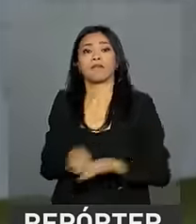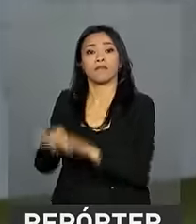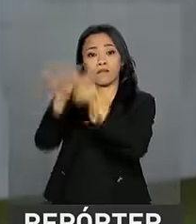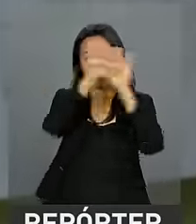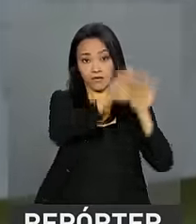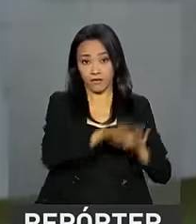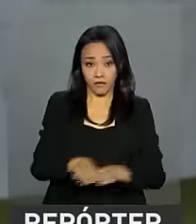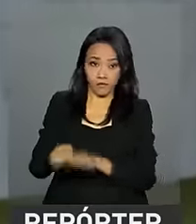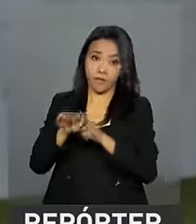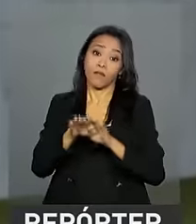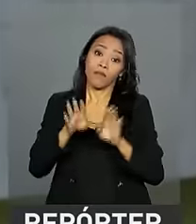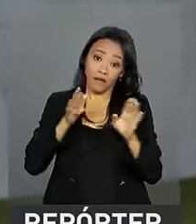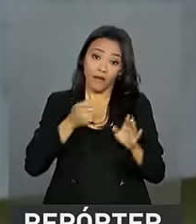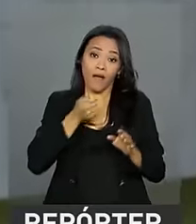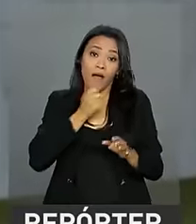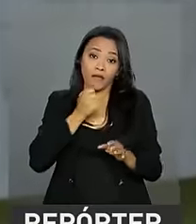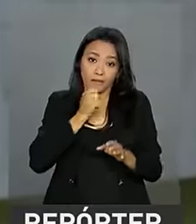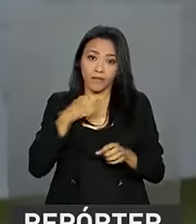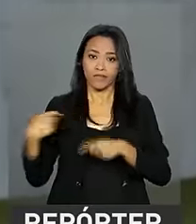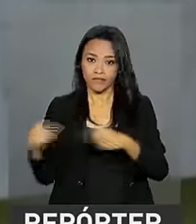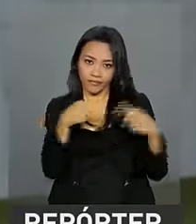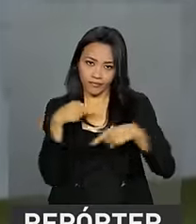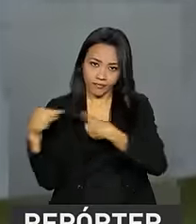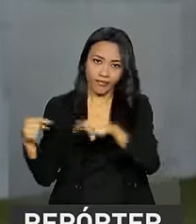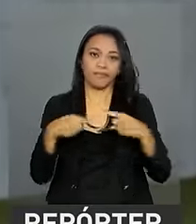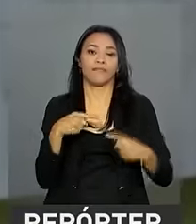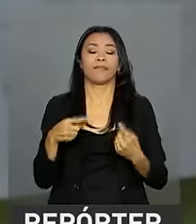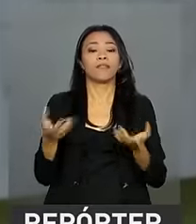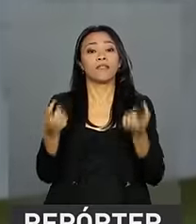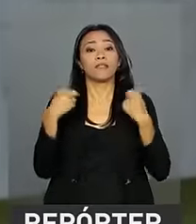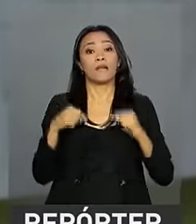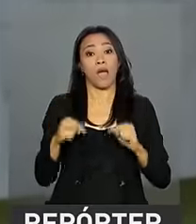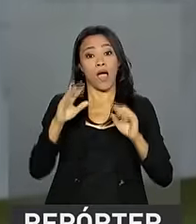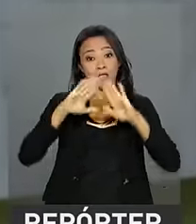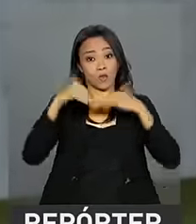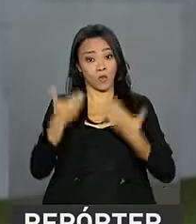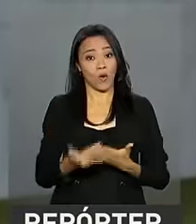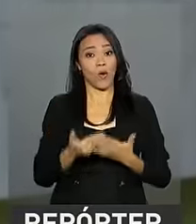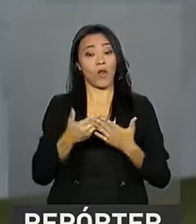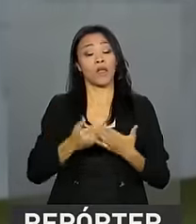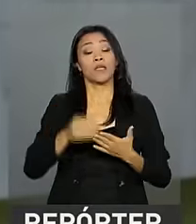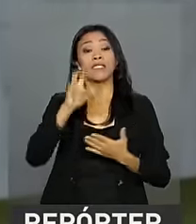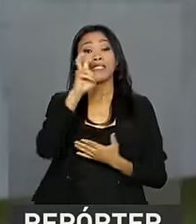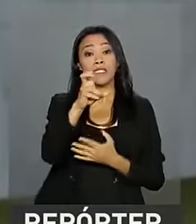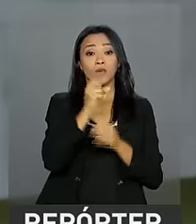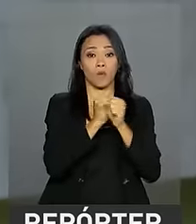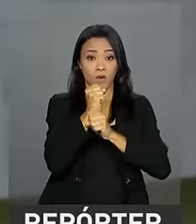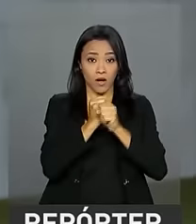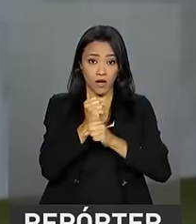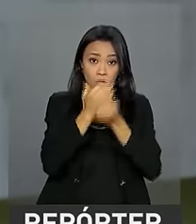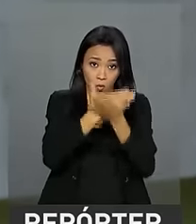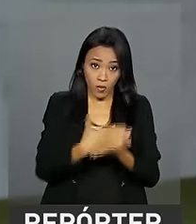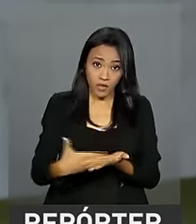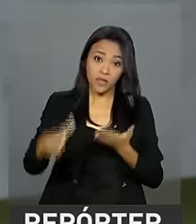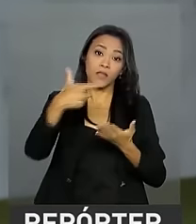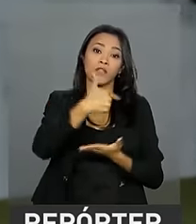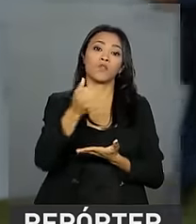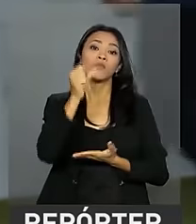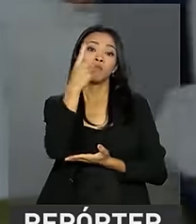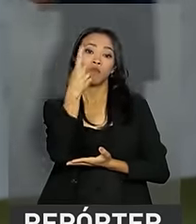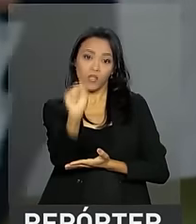ainda está sendo debatida as escolas vão ter 5 anos a partir de 2018 para se